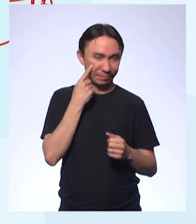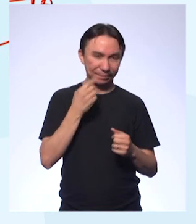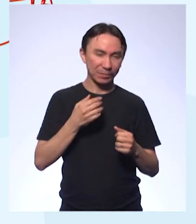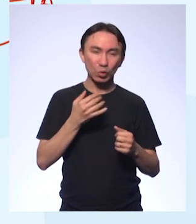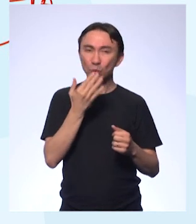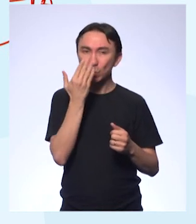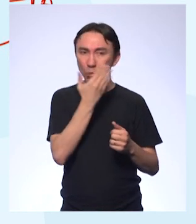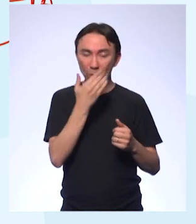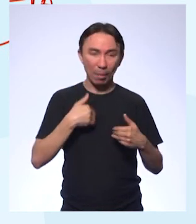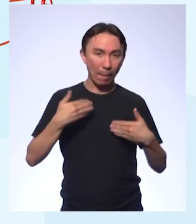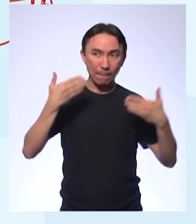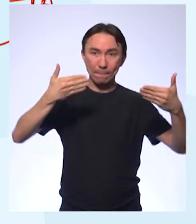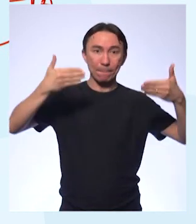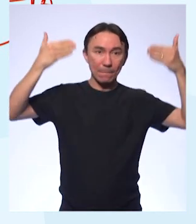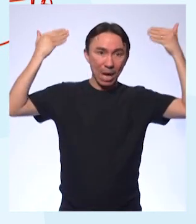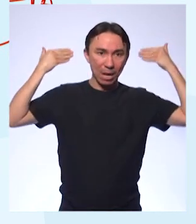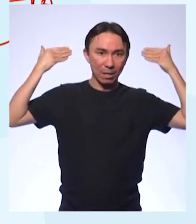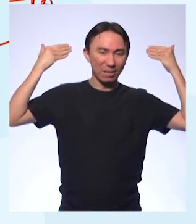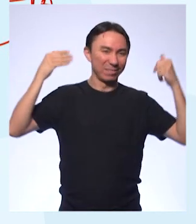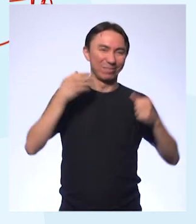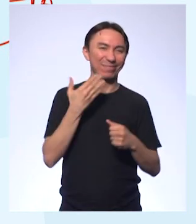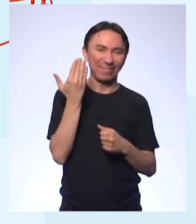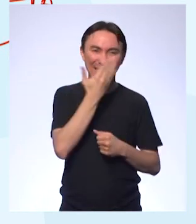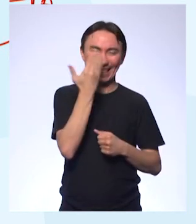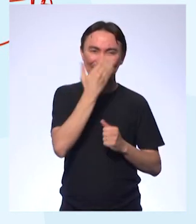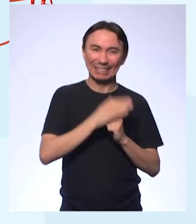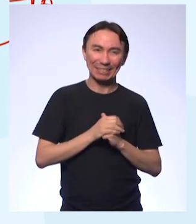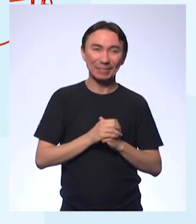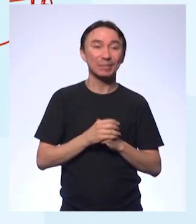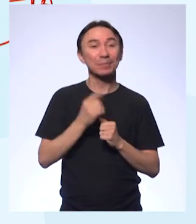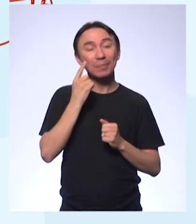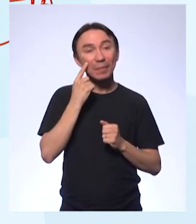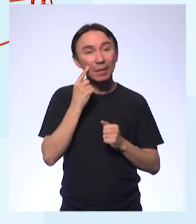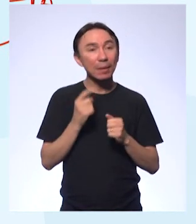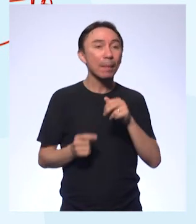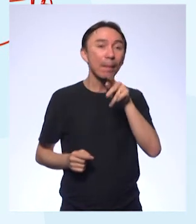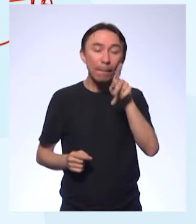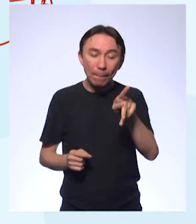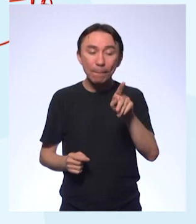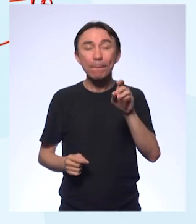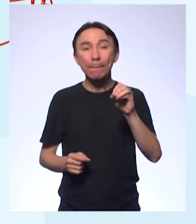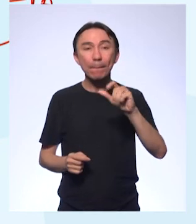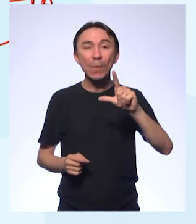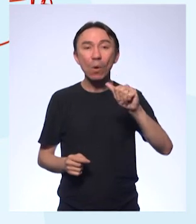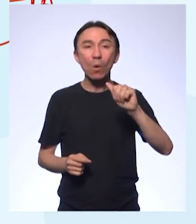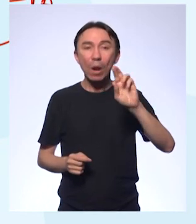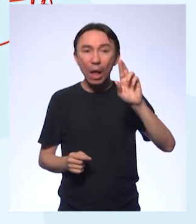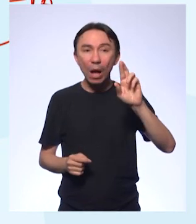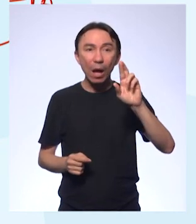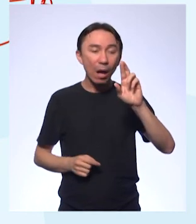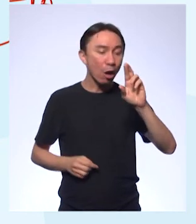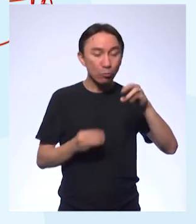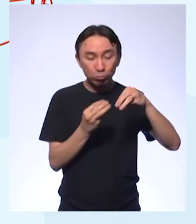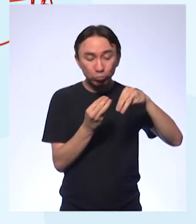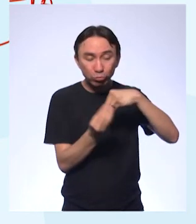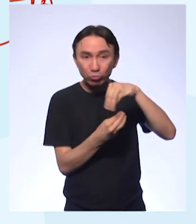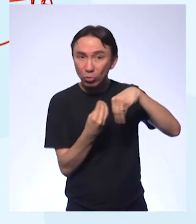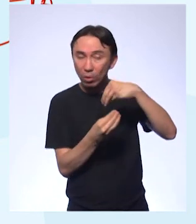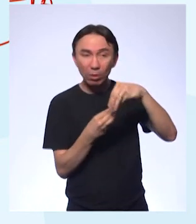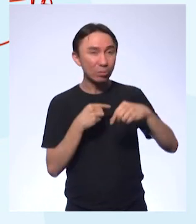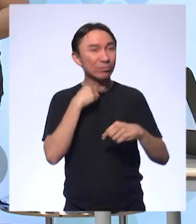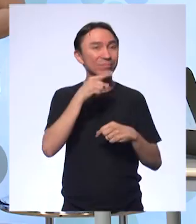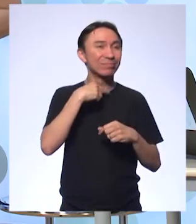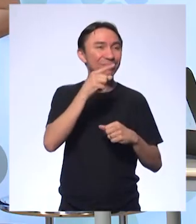Tá. Então, o que acontece aqui? O polar não vai misturar com a polar. Eles são immiscíveis.